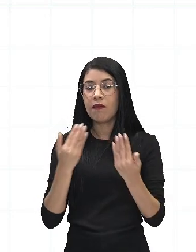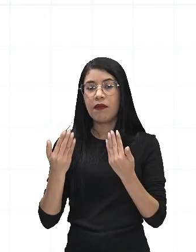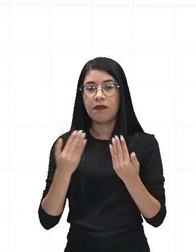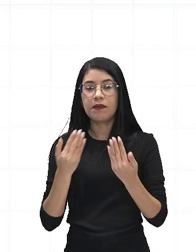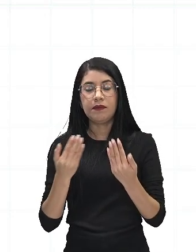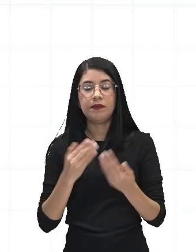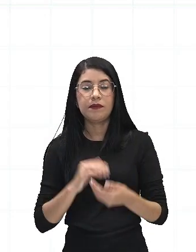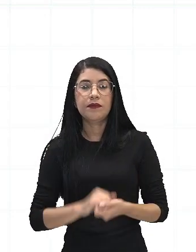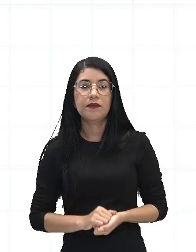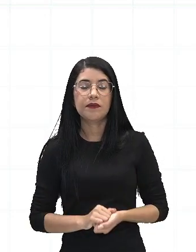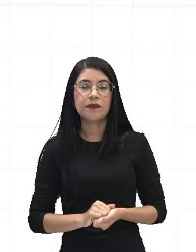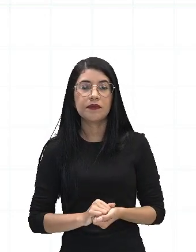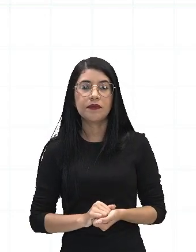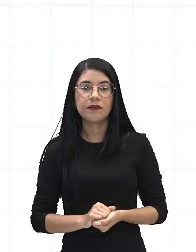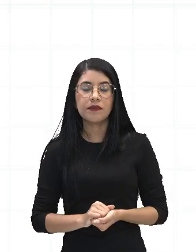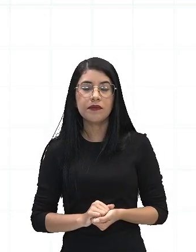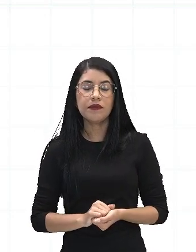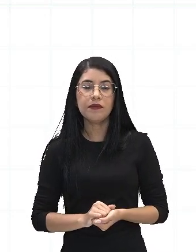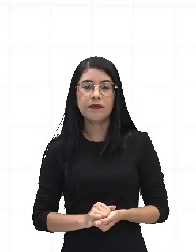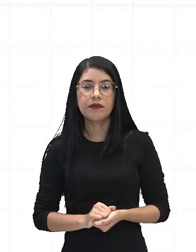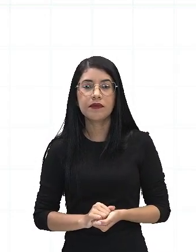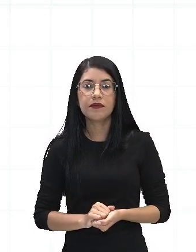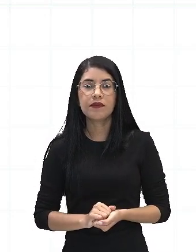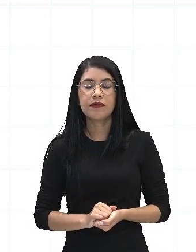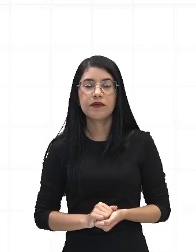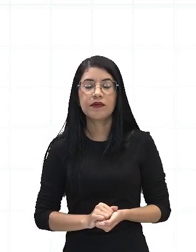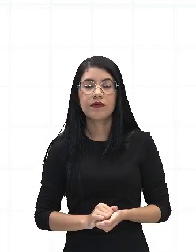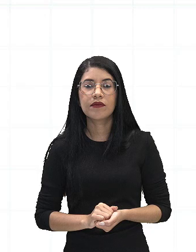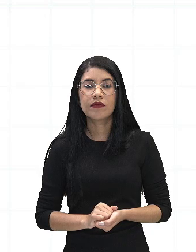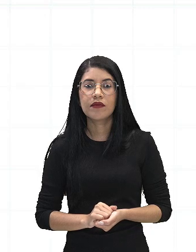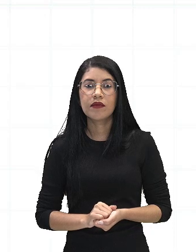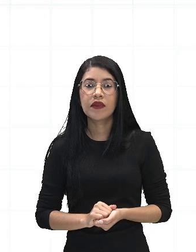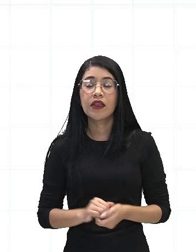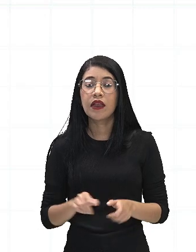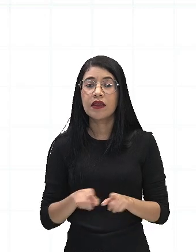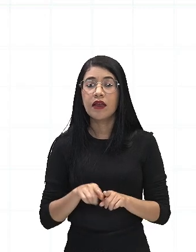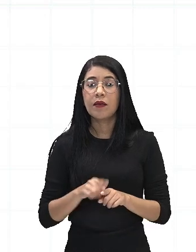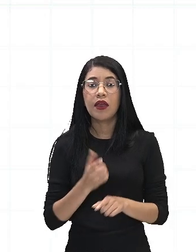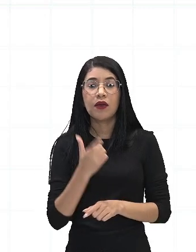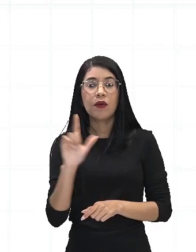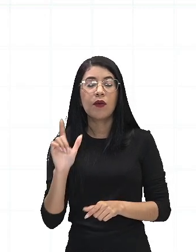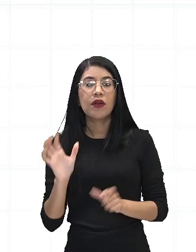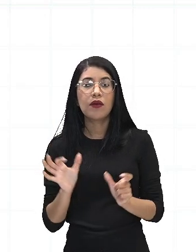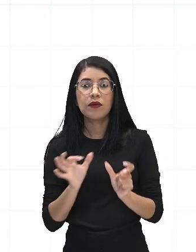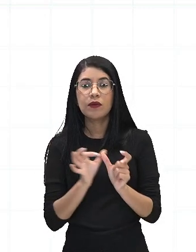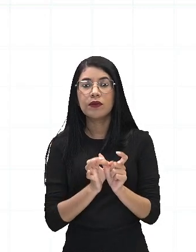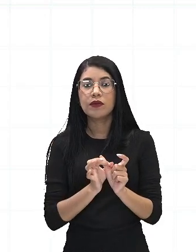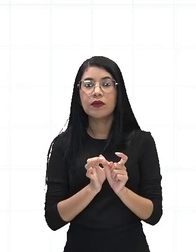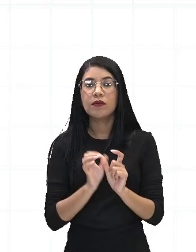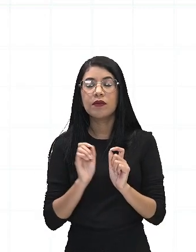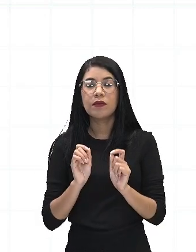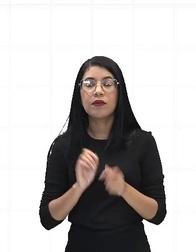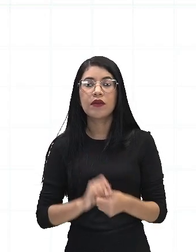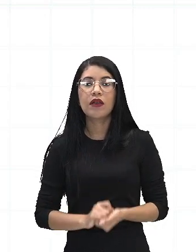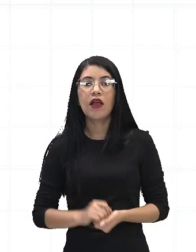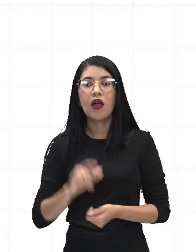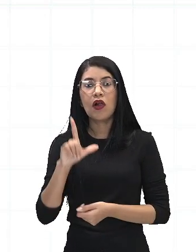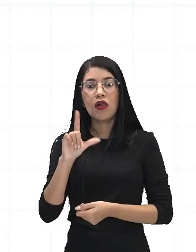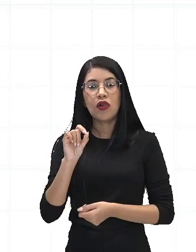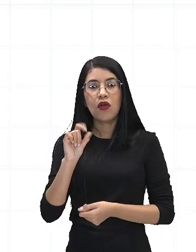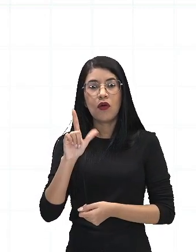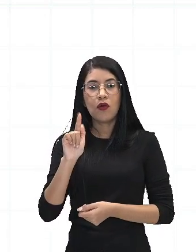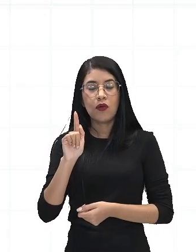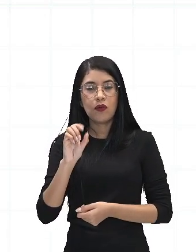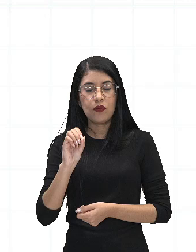comparação, conectando aí as orações. Além do como, nós temos a conjunção logo. Percebo